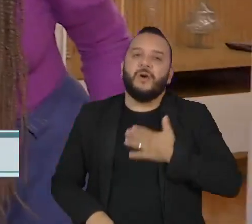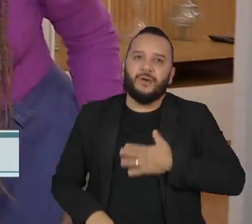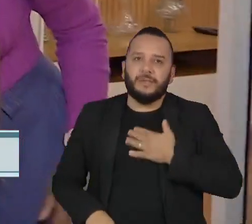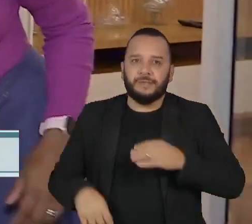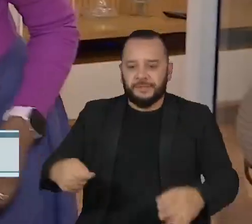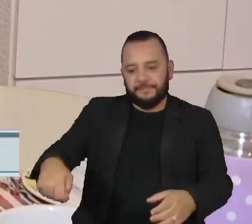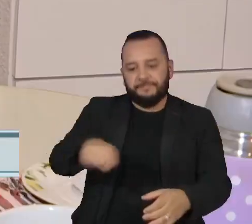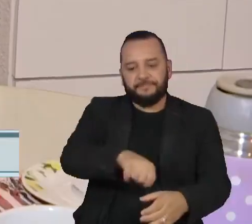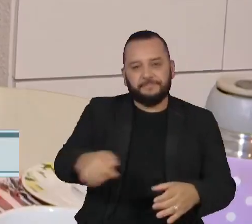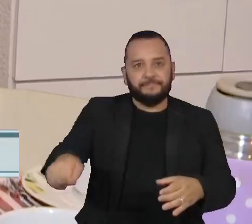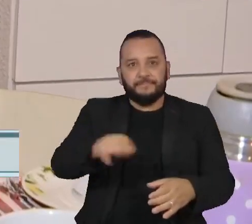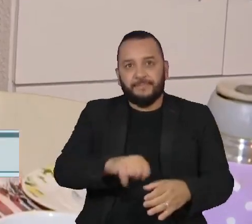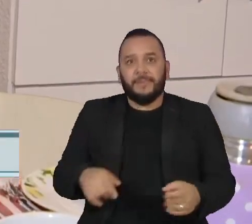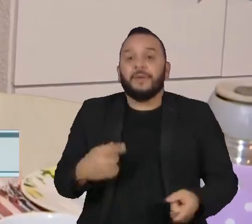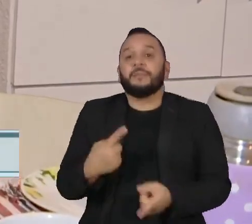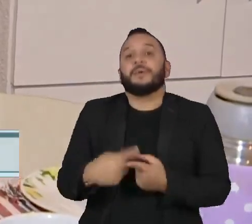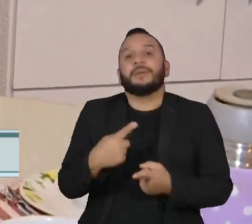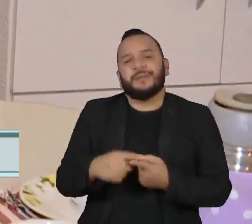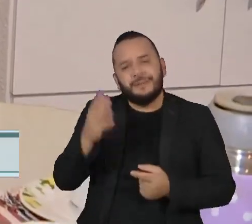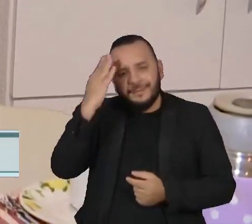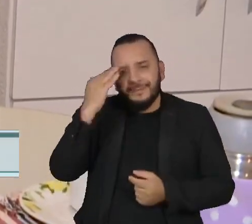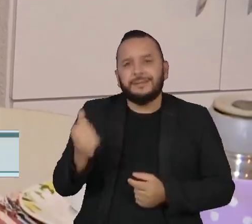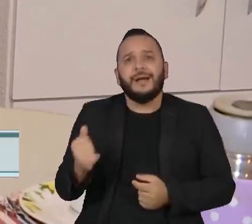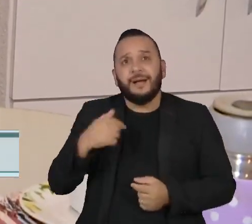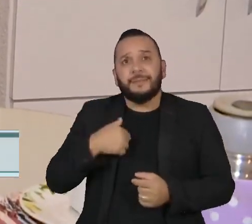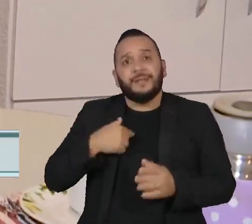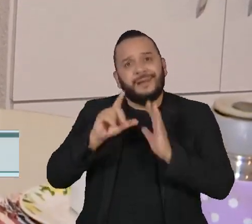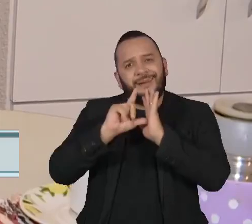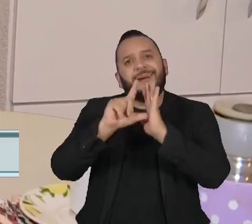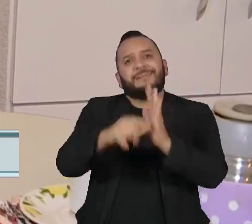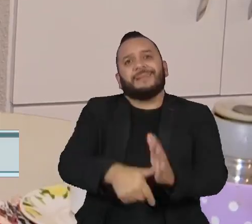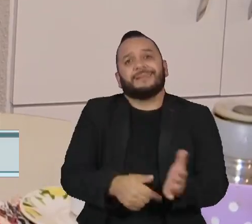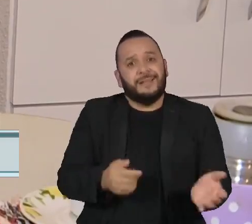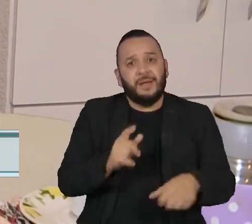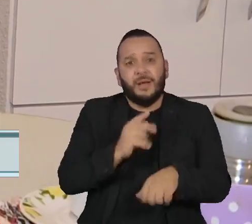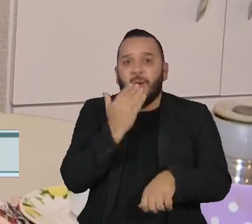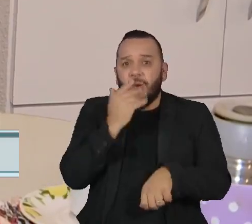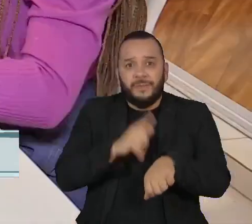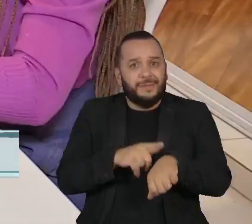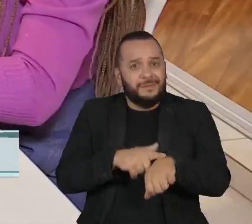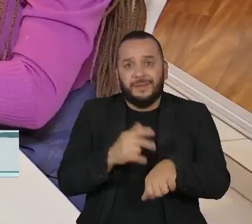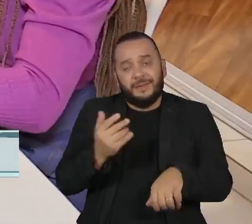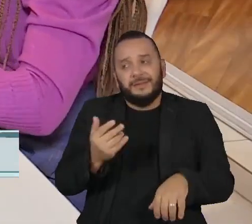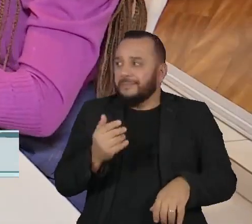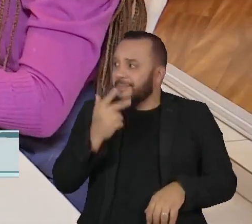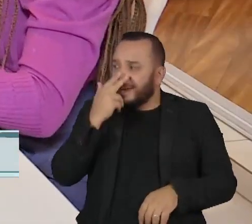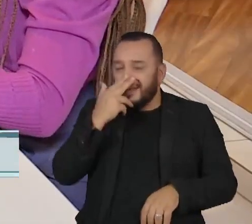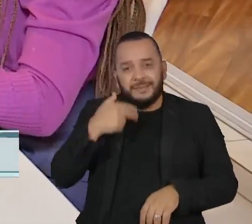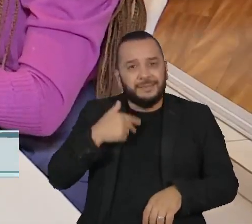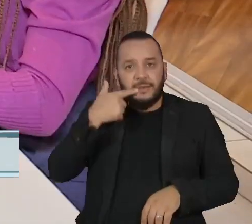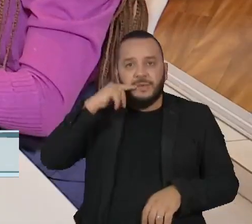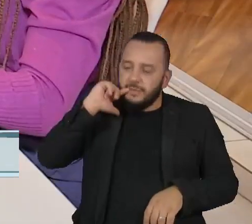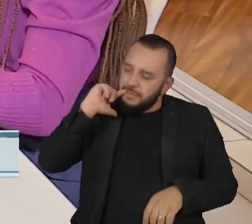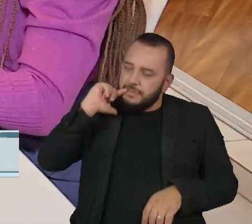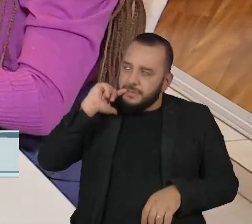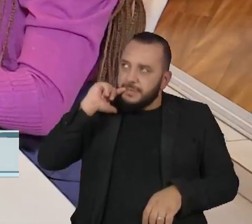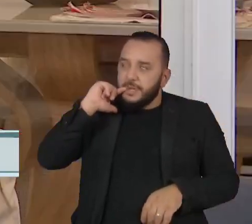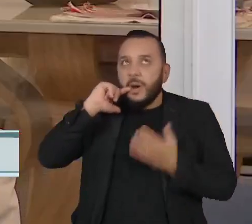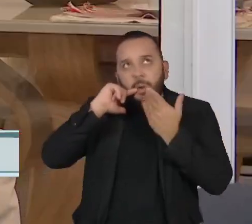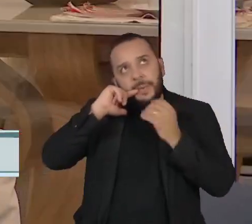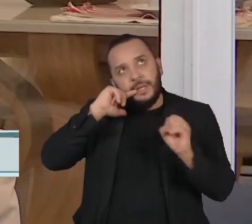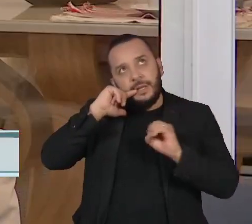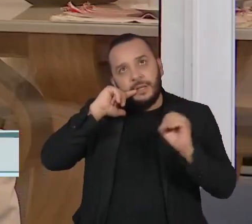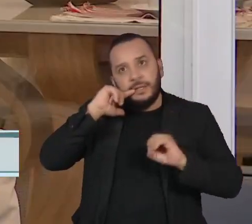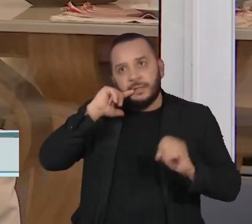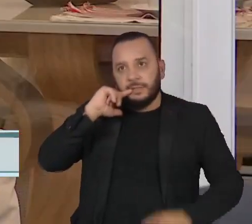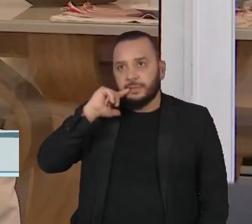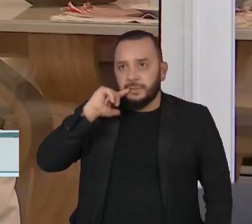com o que prepara até porque sabe que quando está atrasada e não dá tempo de comer o humor não colabora É raro Mas acontece eu